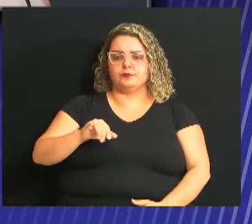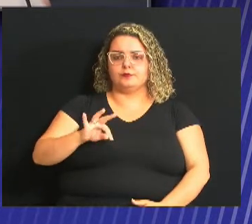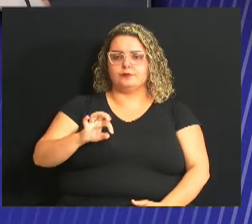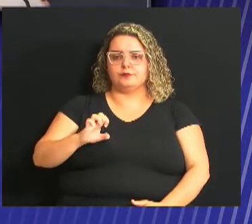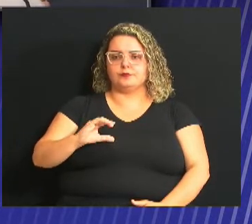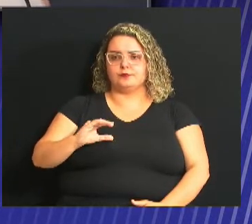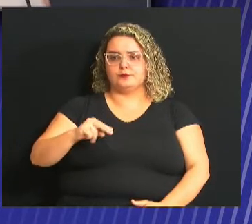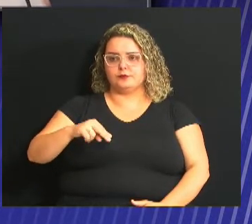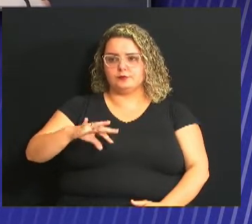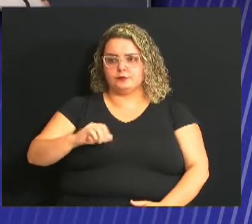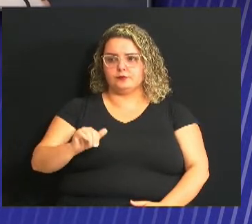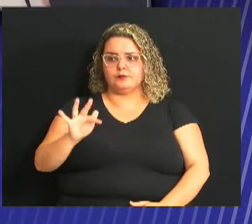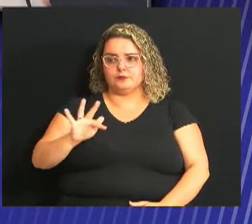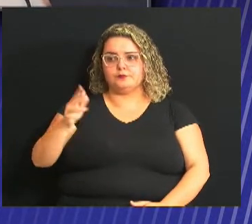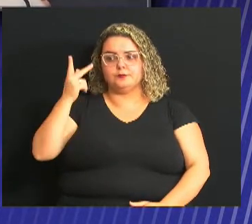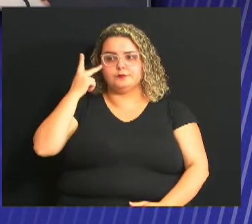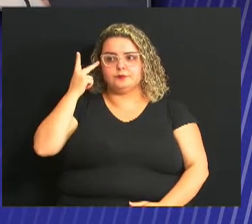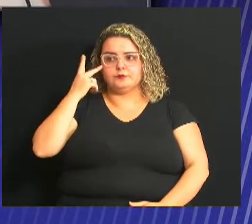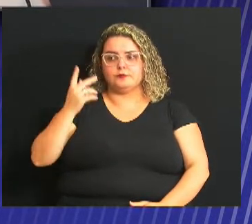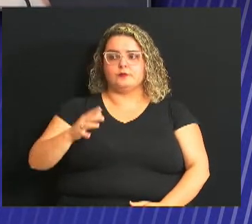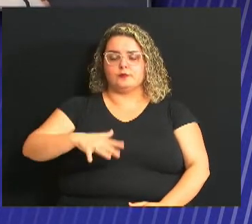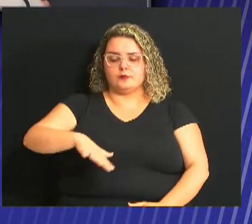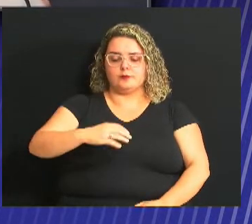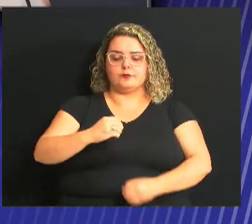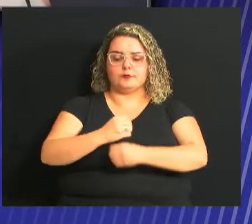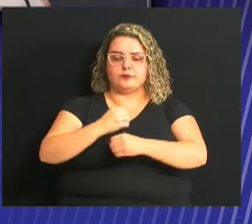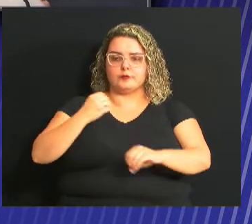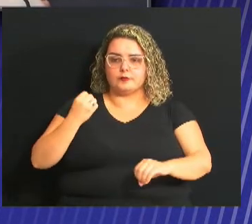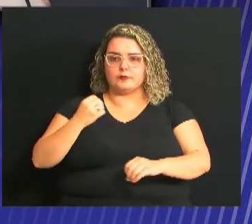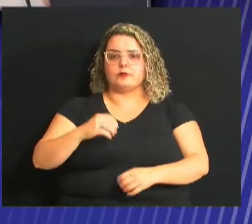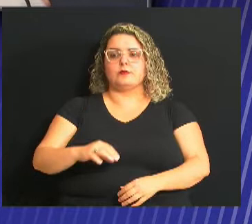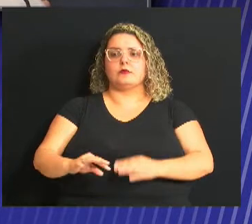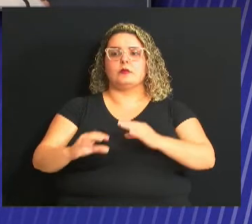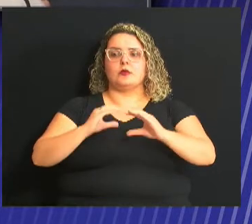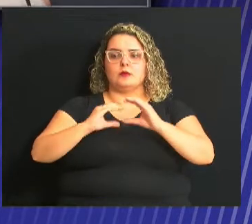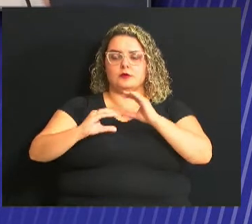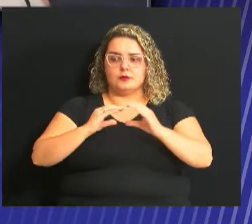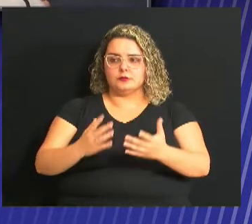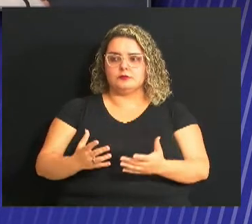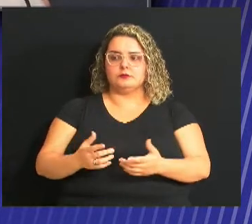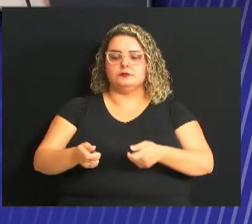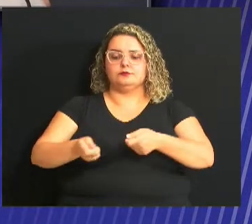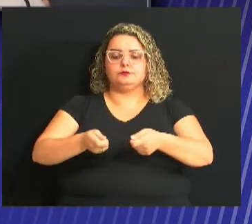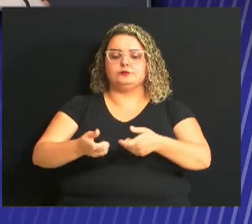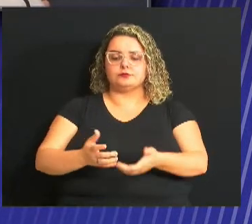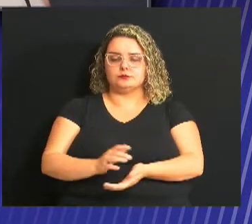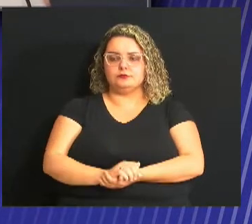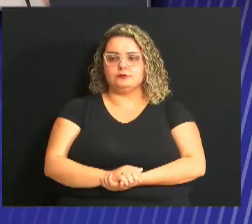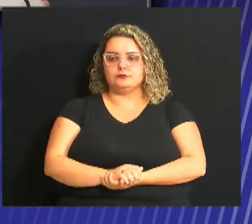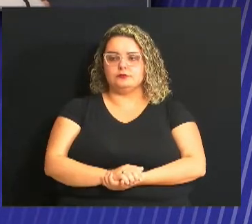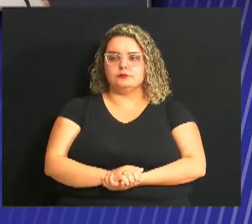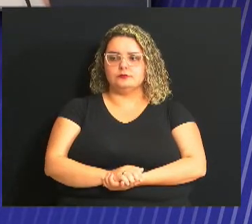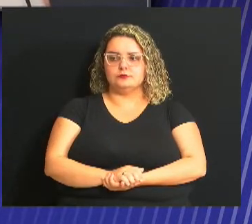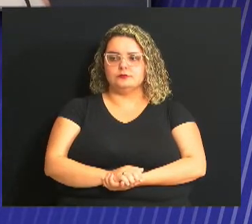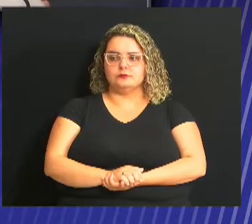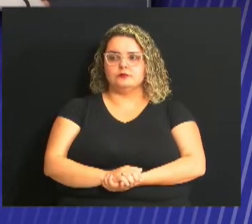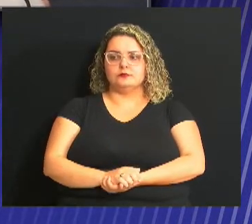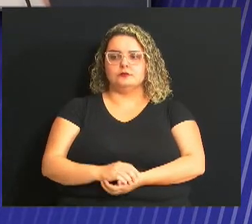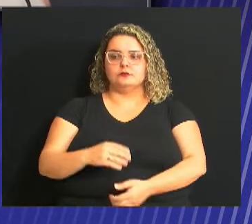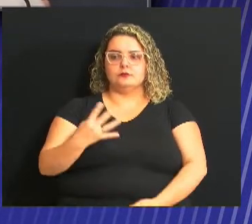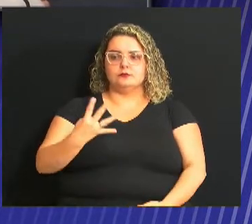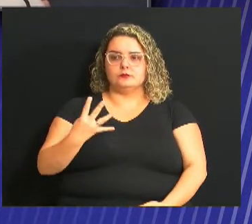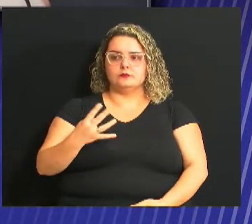Paulo, no Departamento de Engenharia e Telecomunicações e Controle e no 4º Simpósio